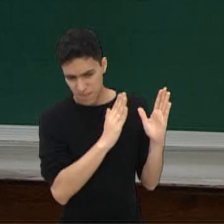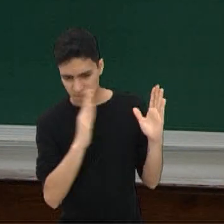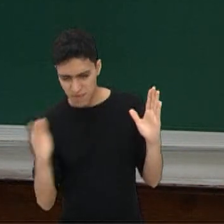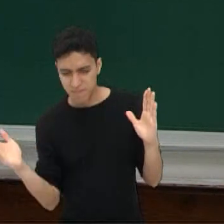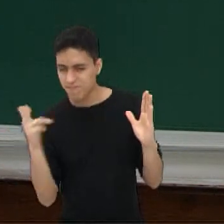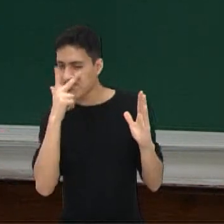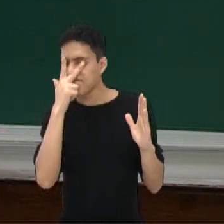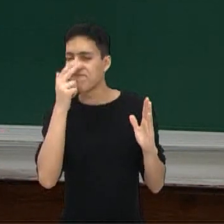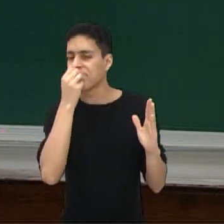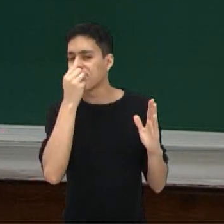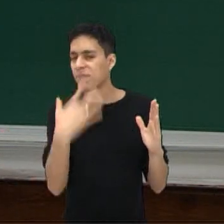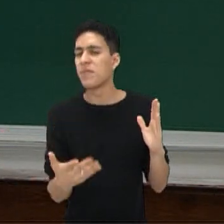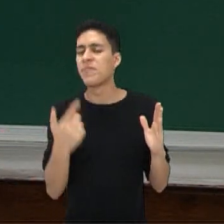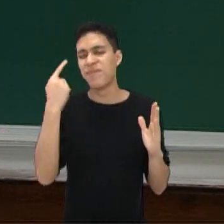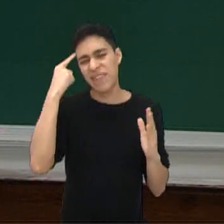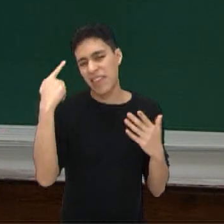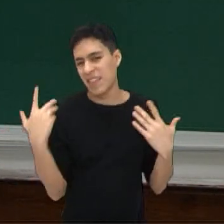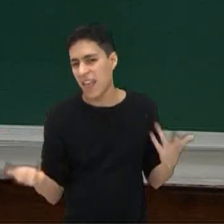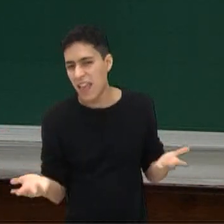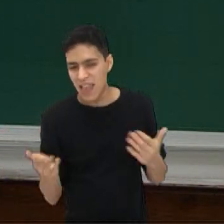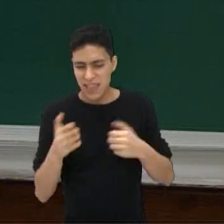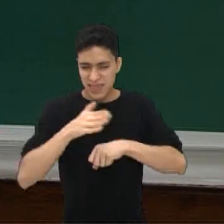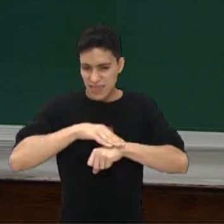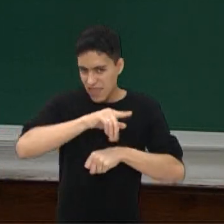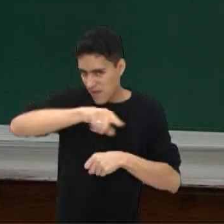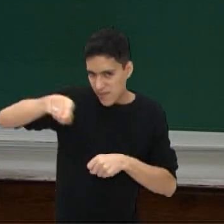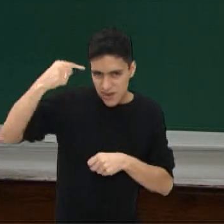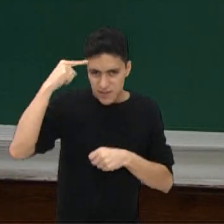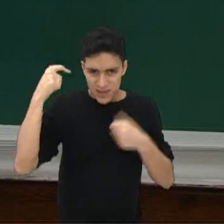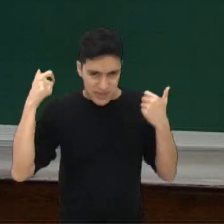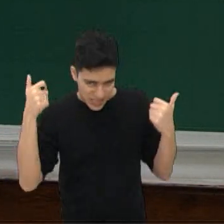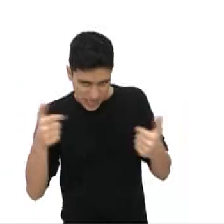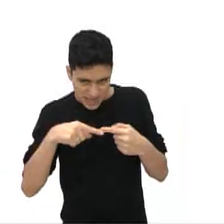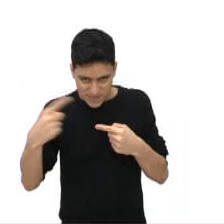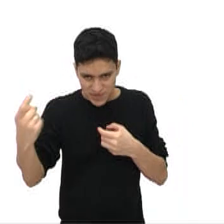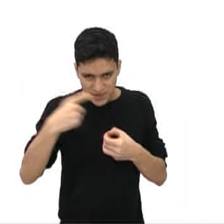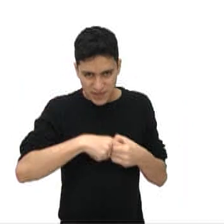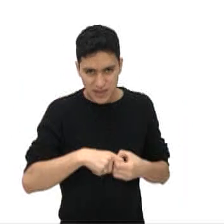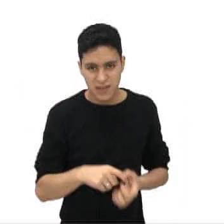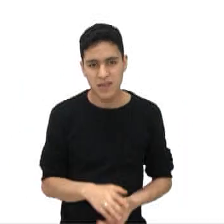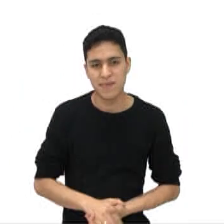jeito bem legal. Vamos pensar um pouquinho? Eu dou um tempinho para você e a gente já volta.